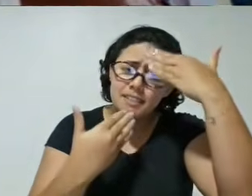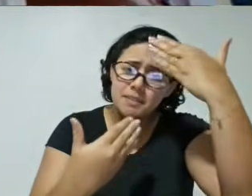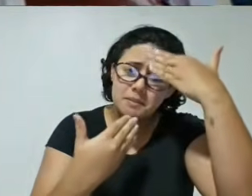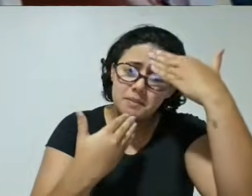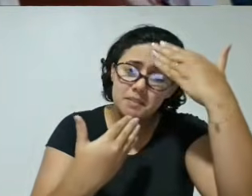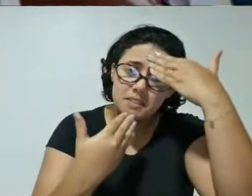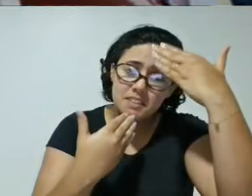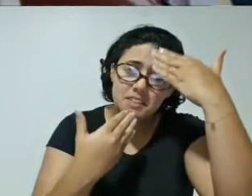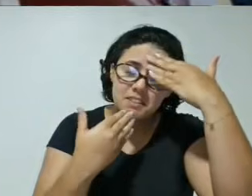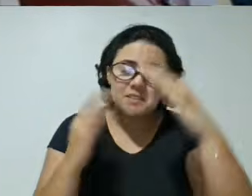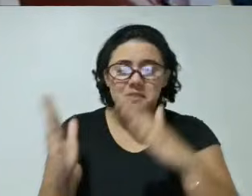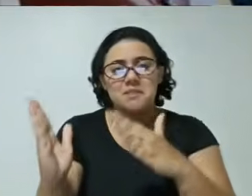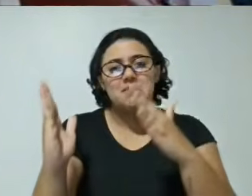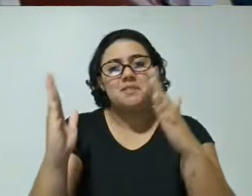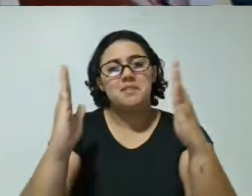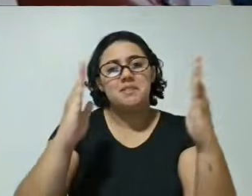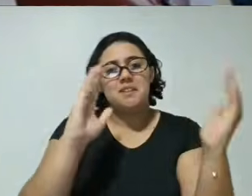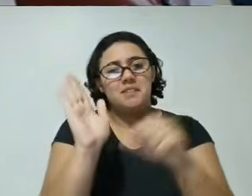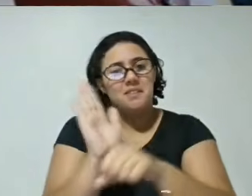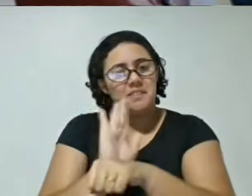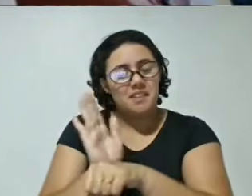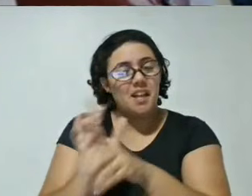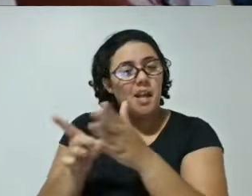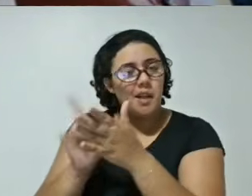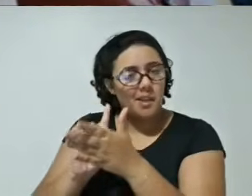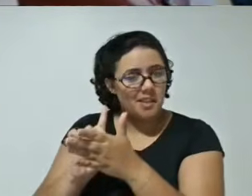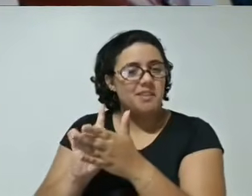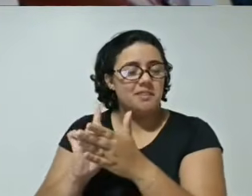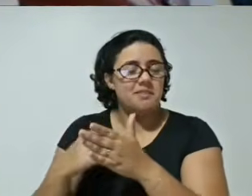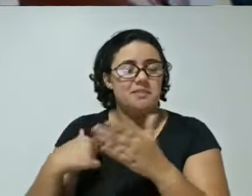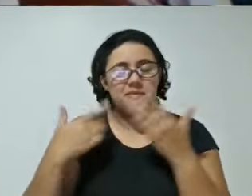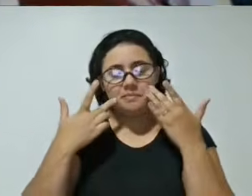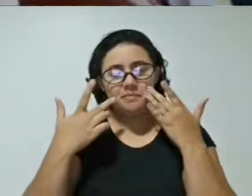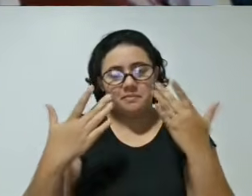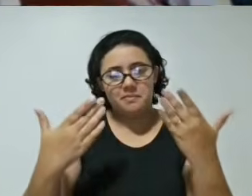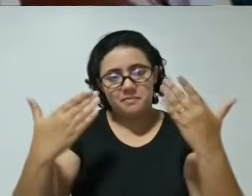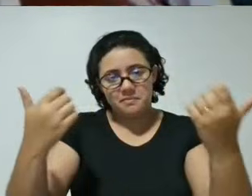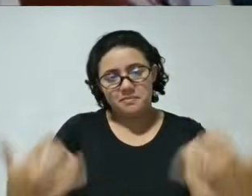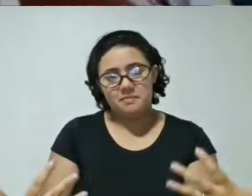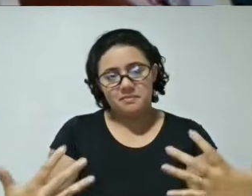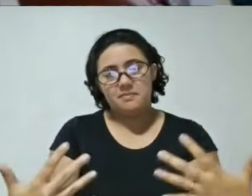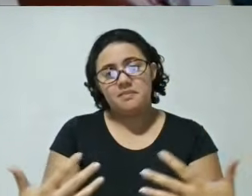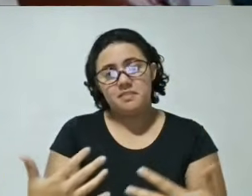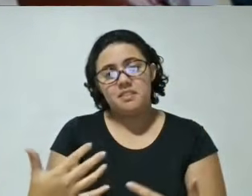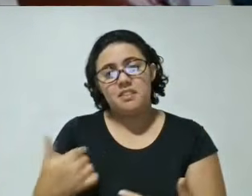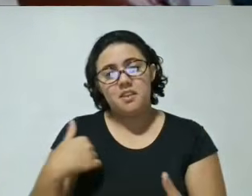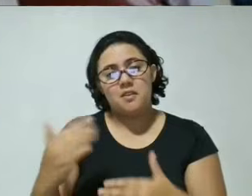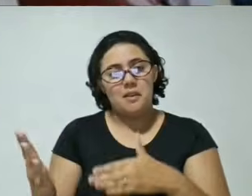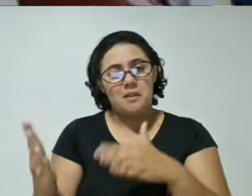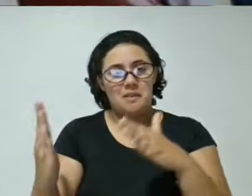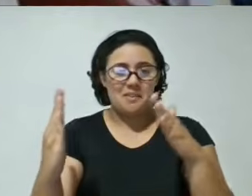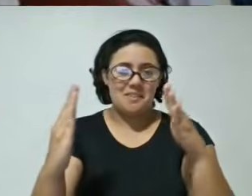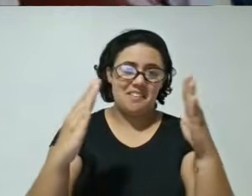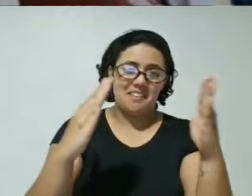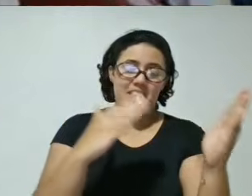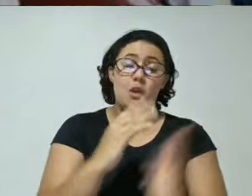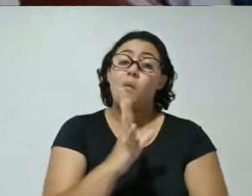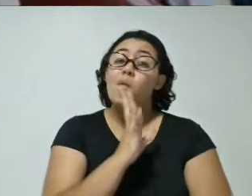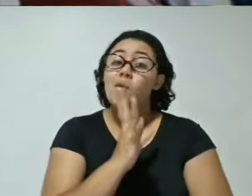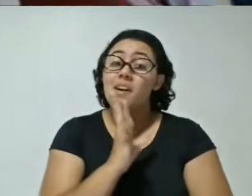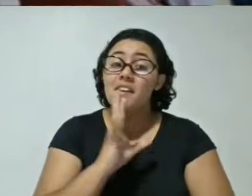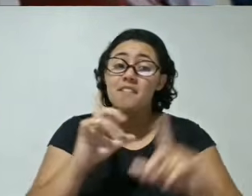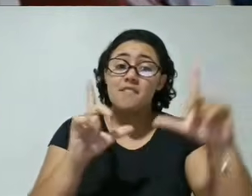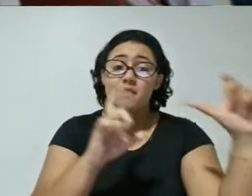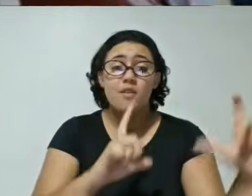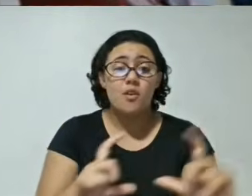aí agora, antes de me apresentar, né, vendo essa vinheta agora, assim, conheço essas fotos, né, eu